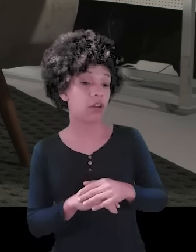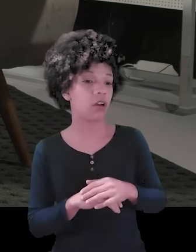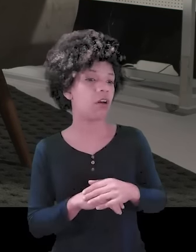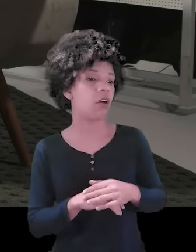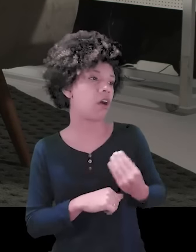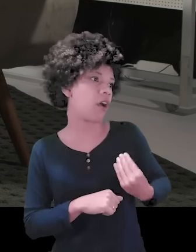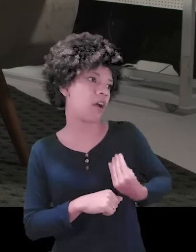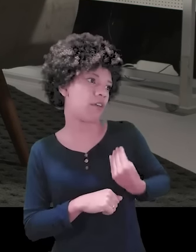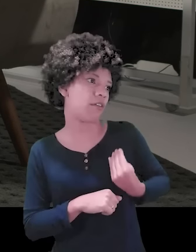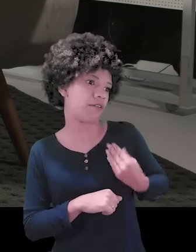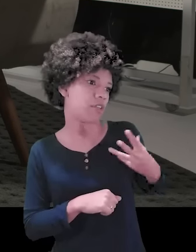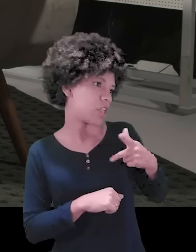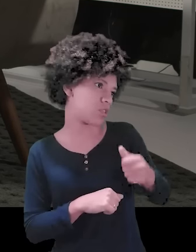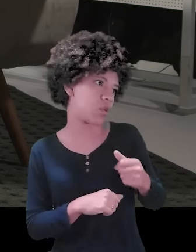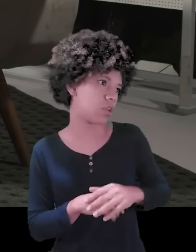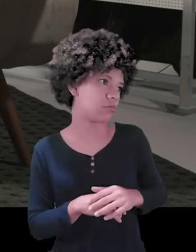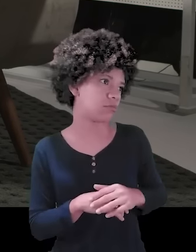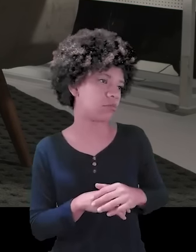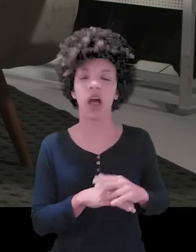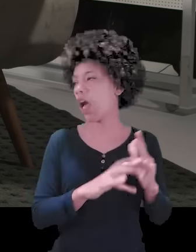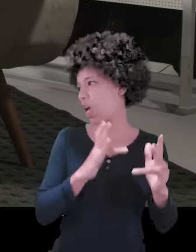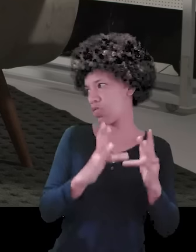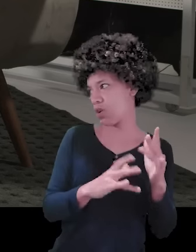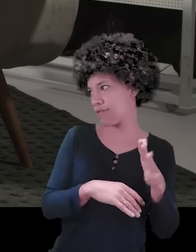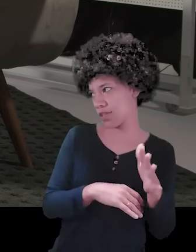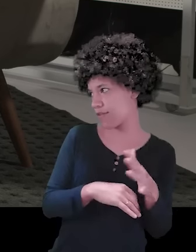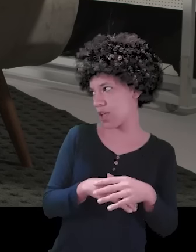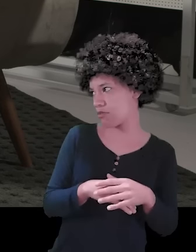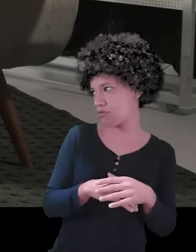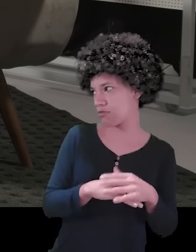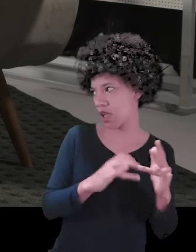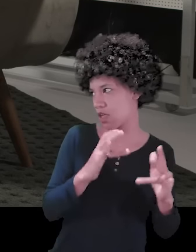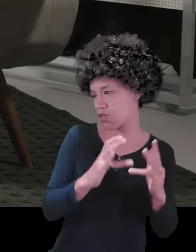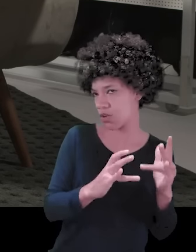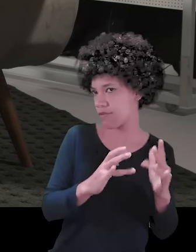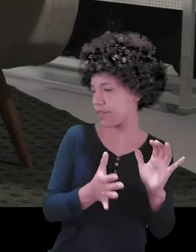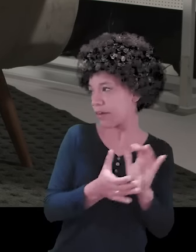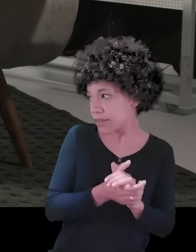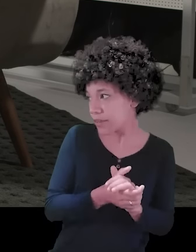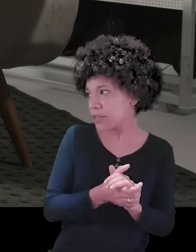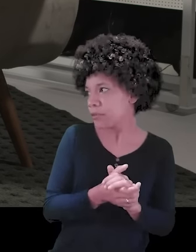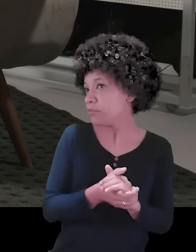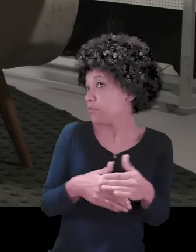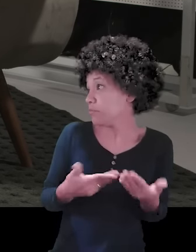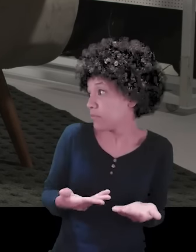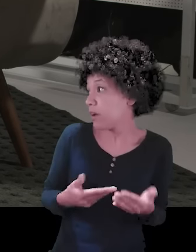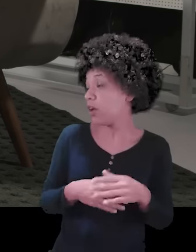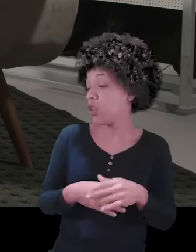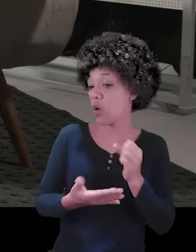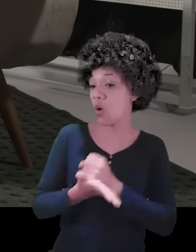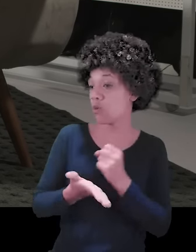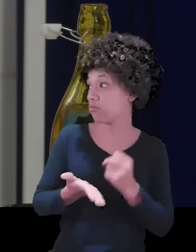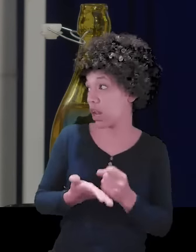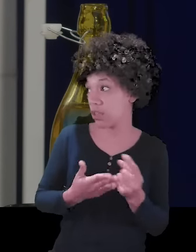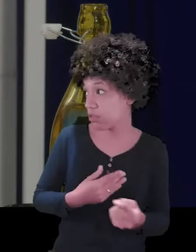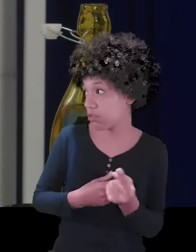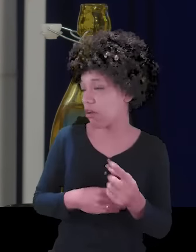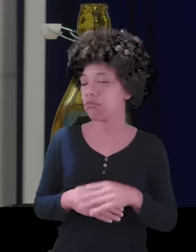pessoa passa a vida como uma a noiva Talvez né porque ela tá casando com cara tá um contrato